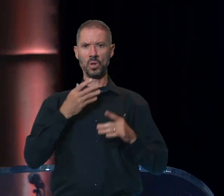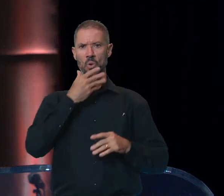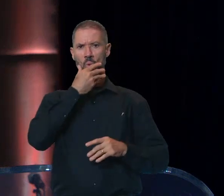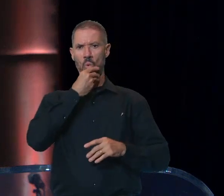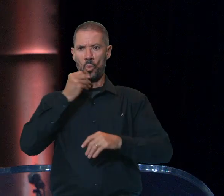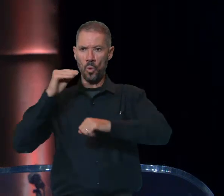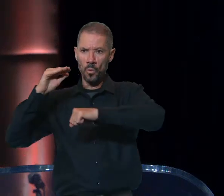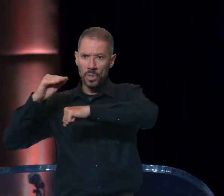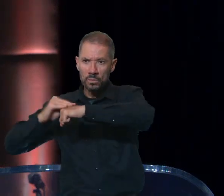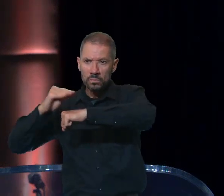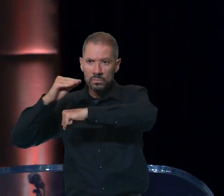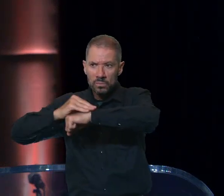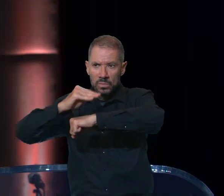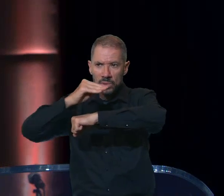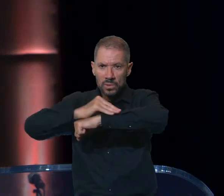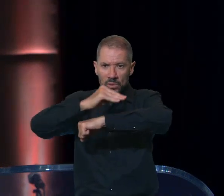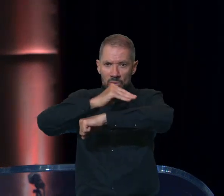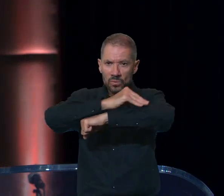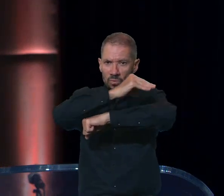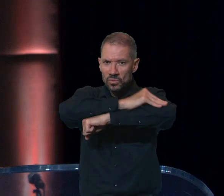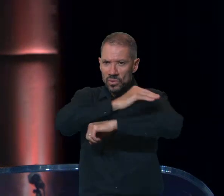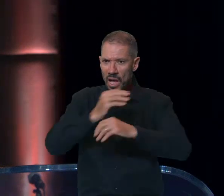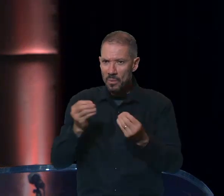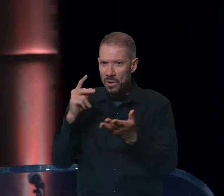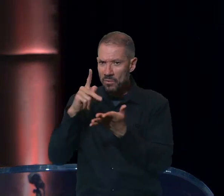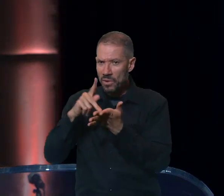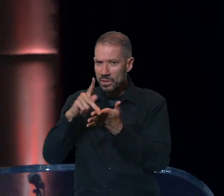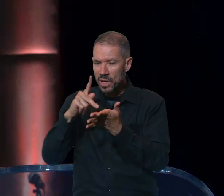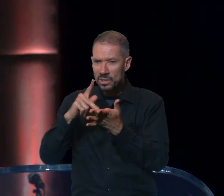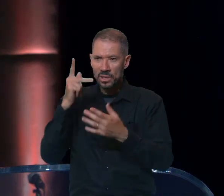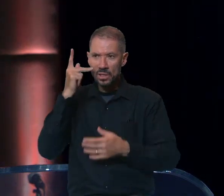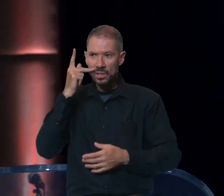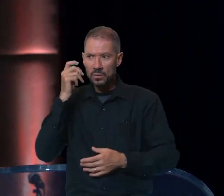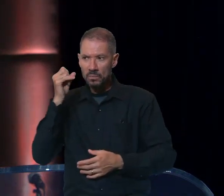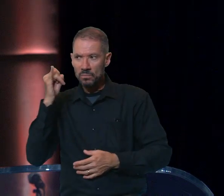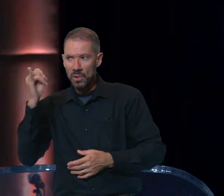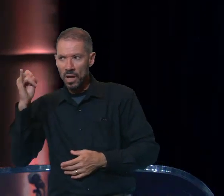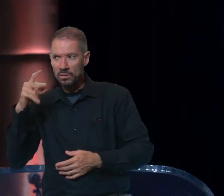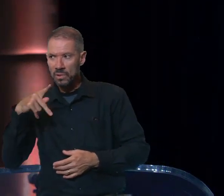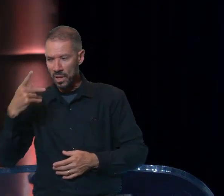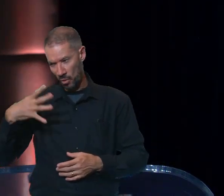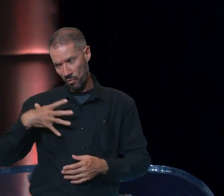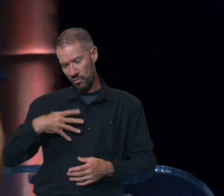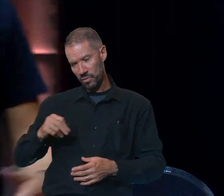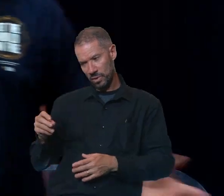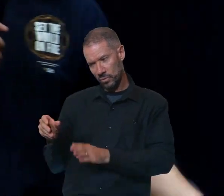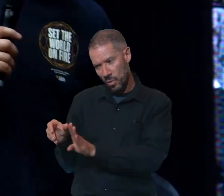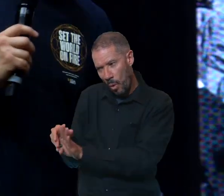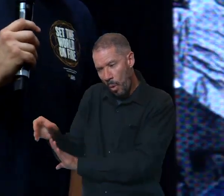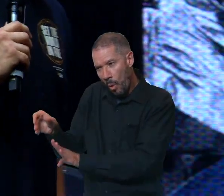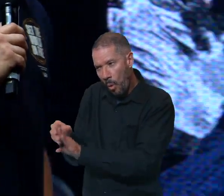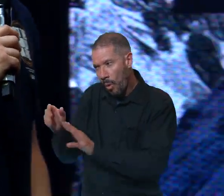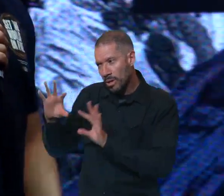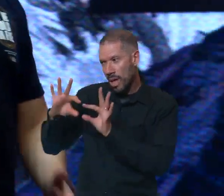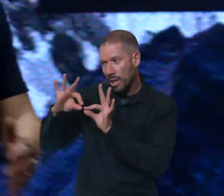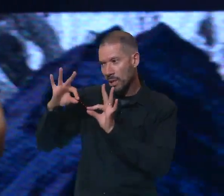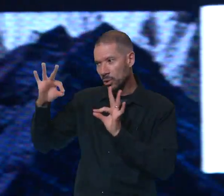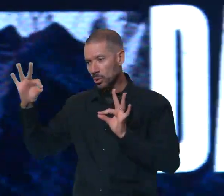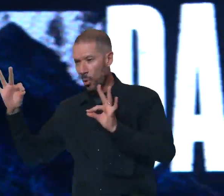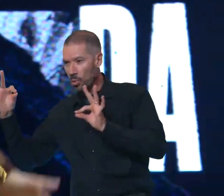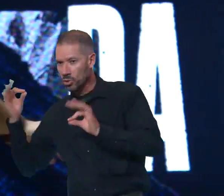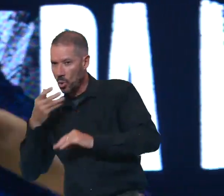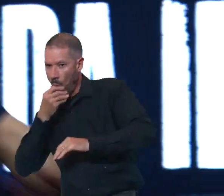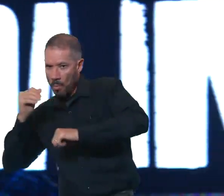saco. É ou não é verdade? Os pais falavam o que para os filhos? Olha, se ficar muito longe, vem o